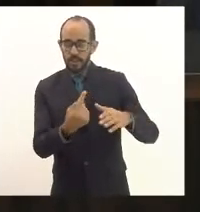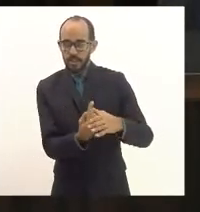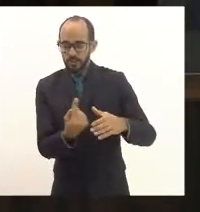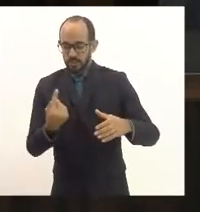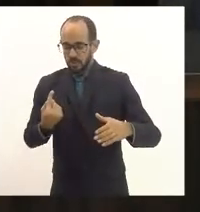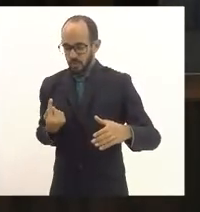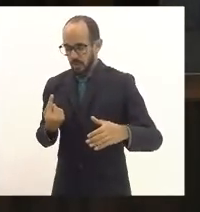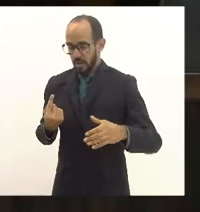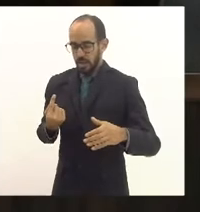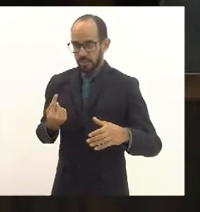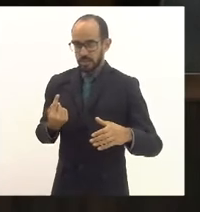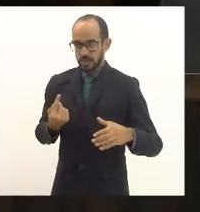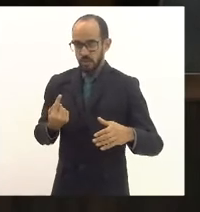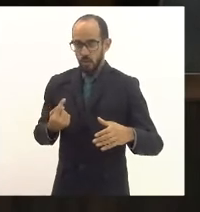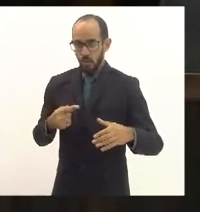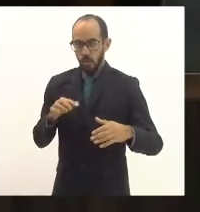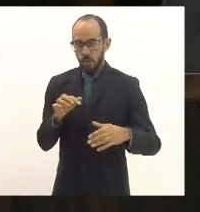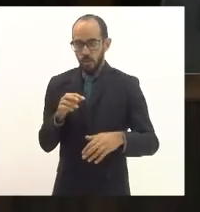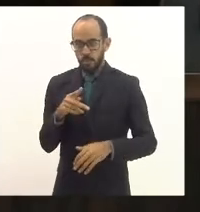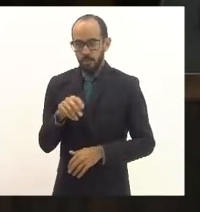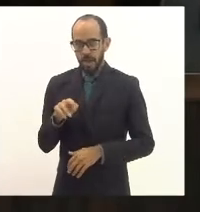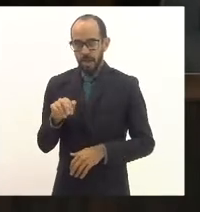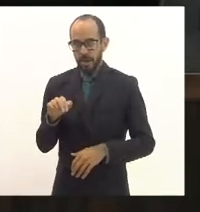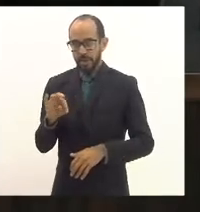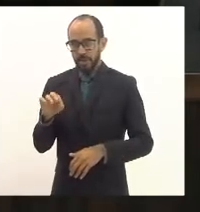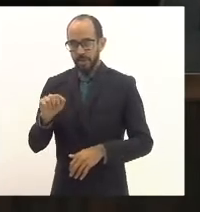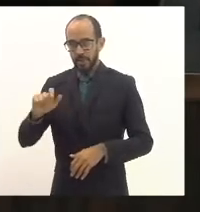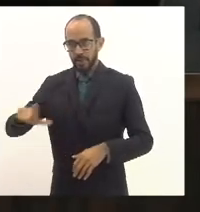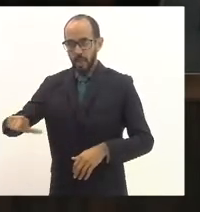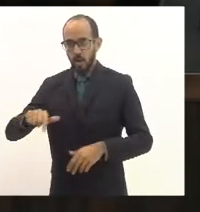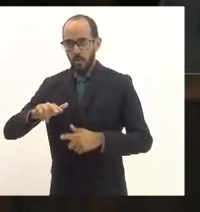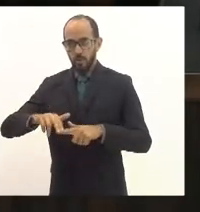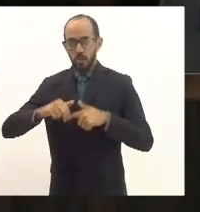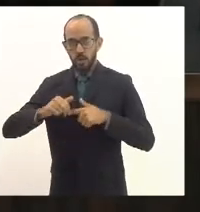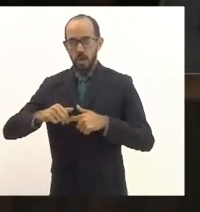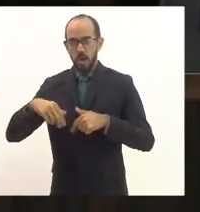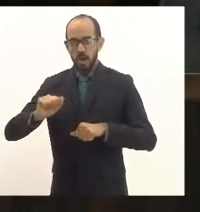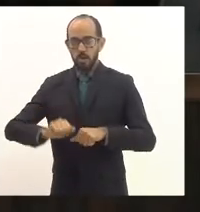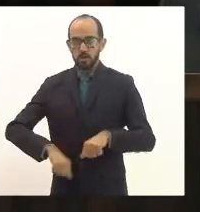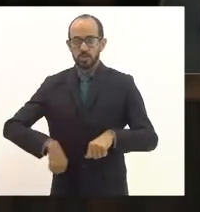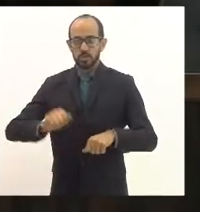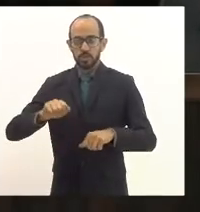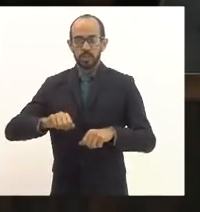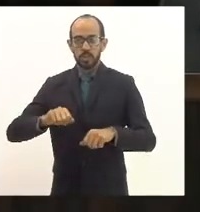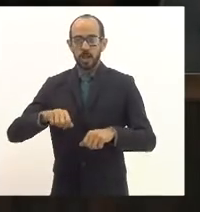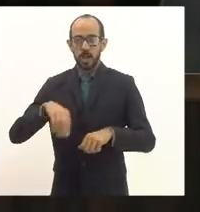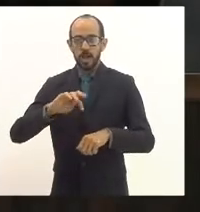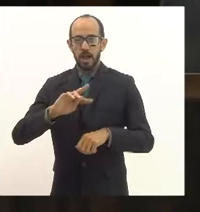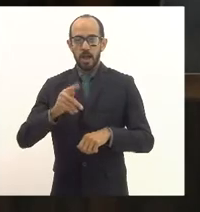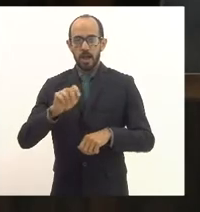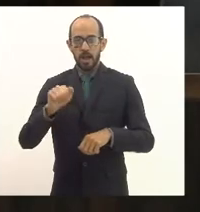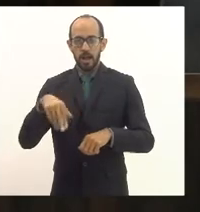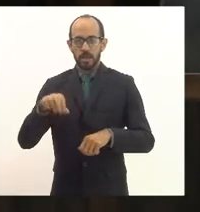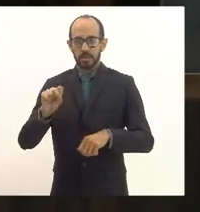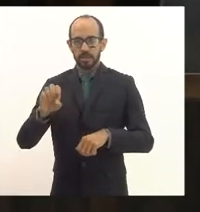segregação parental decorrente da política sanitária de contenção da hanseníase, pendente de pareceres das comissões de Constituição e Justiça, de